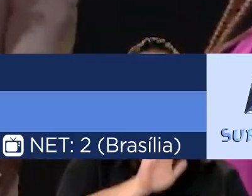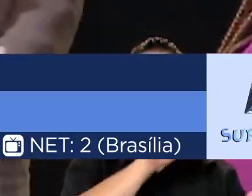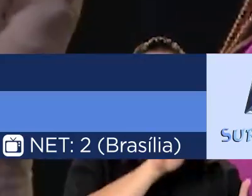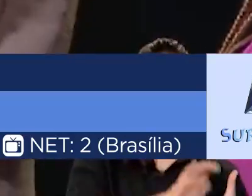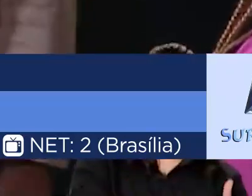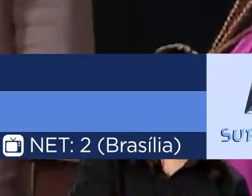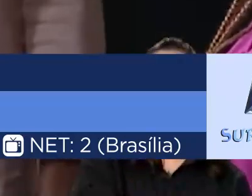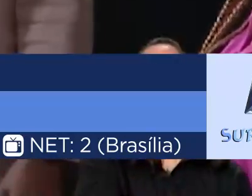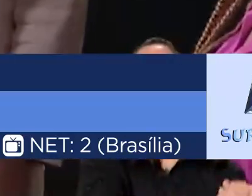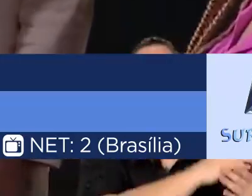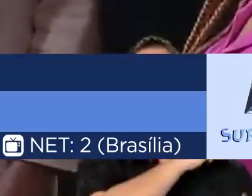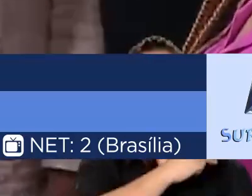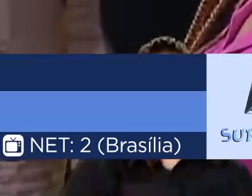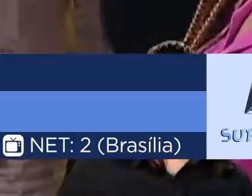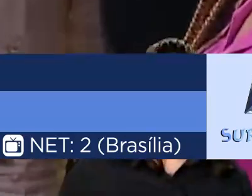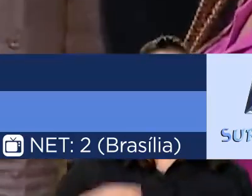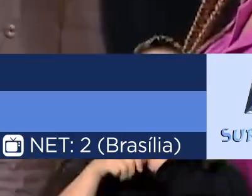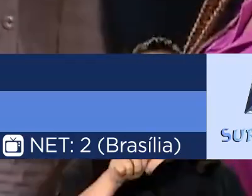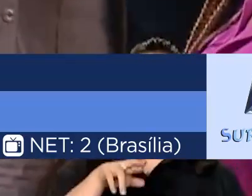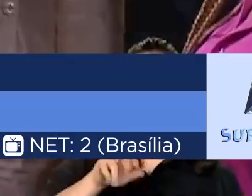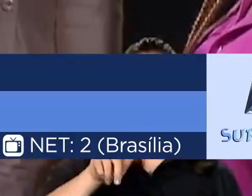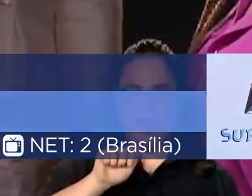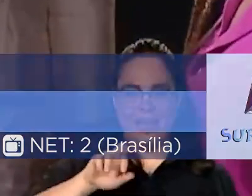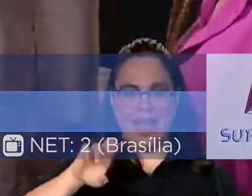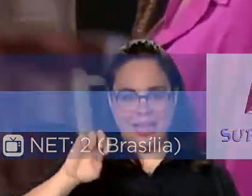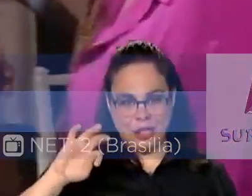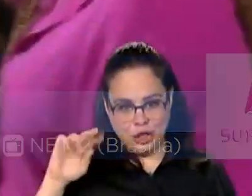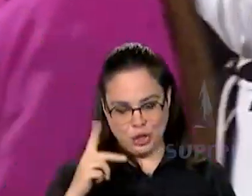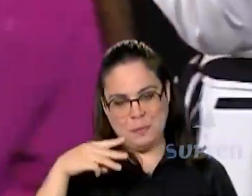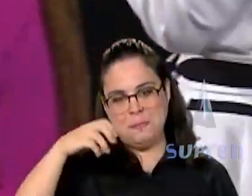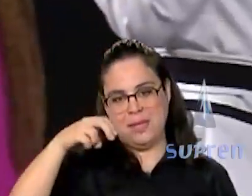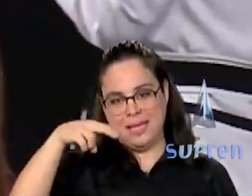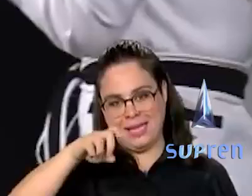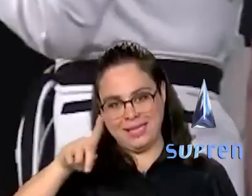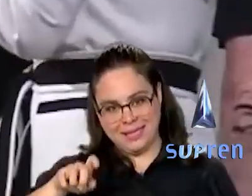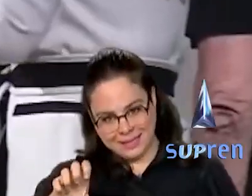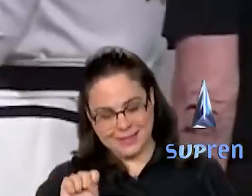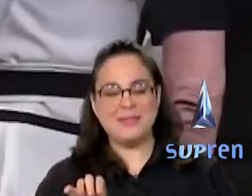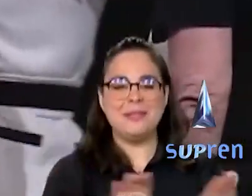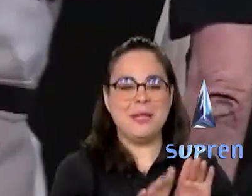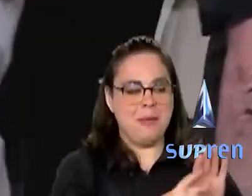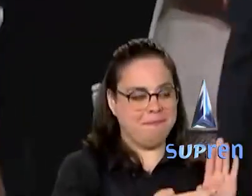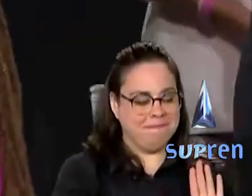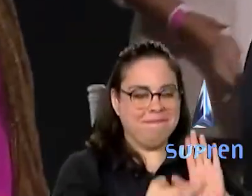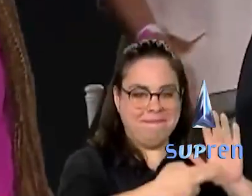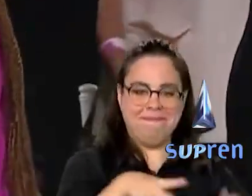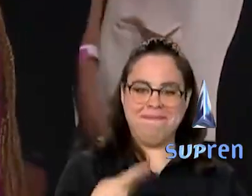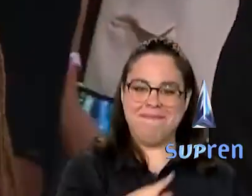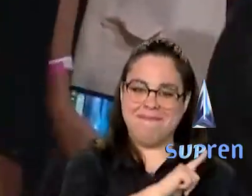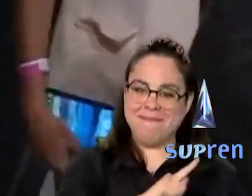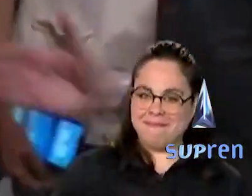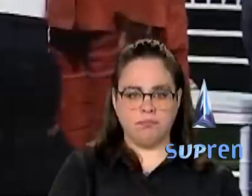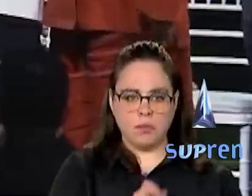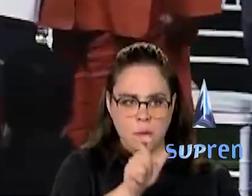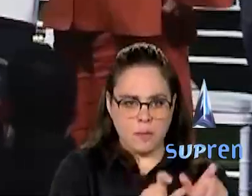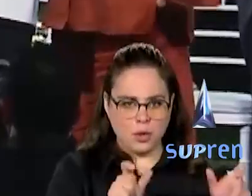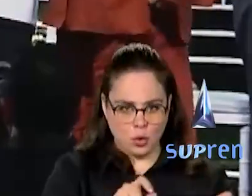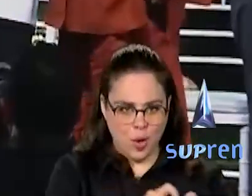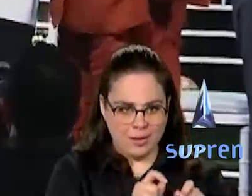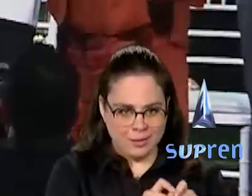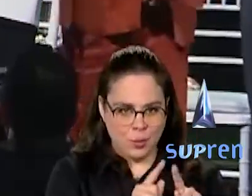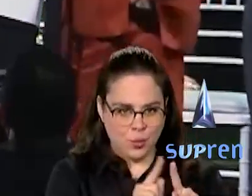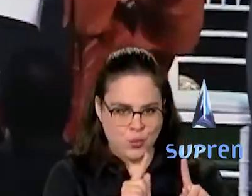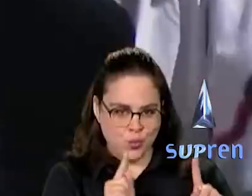valorização da cultura brasileira incentivo ao desenvolvimento da arte no país o